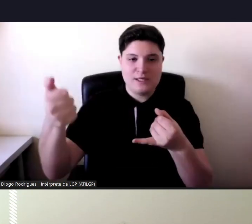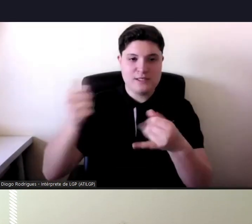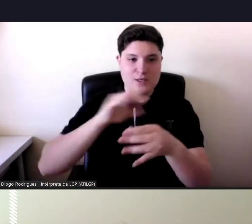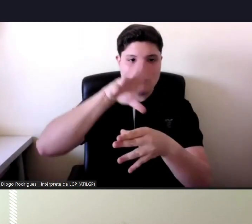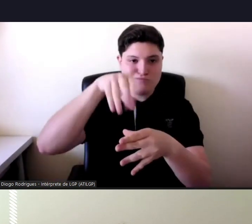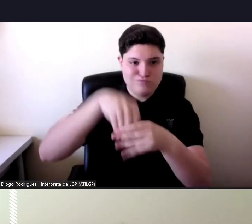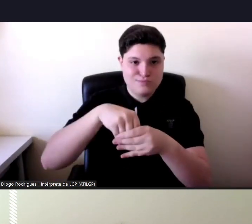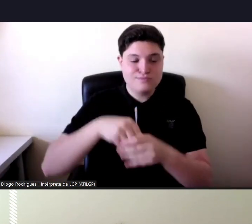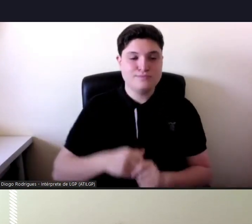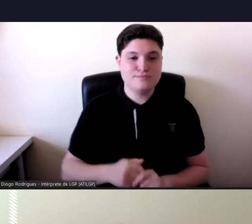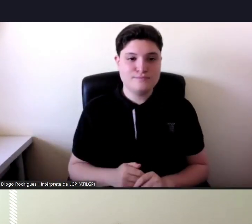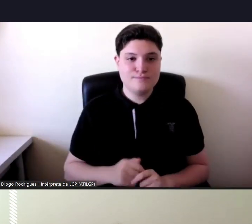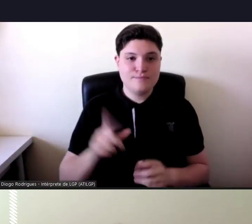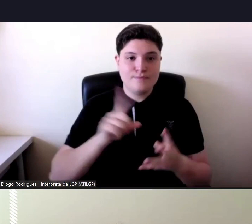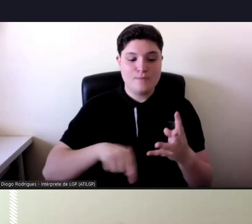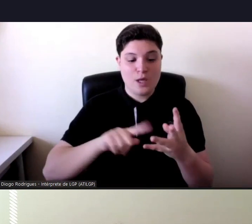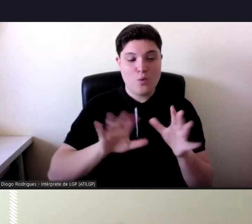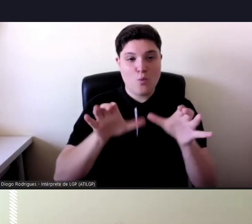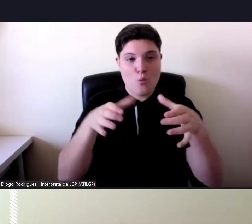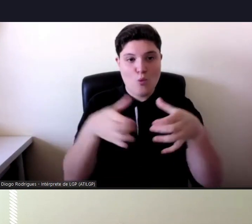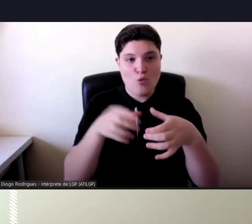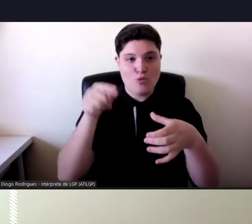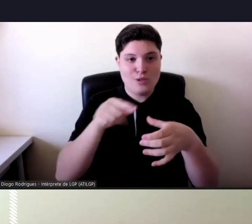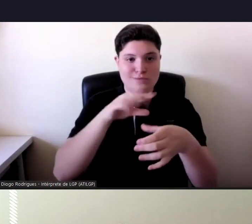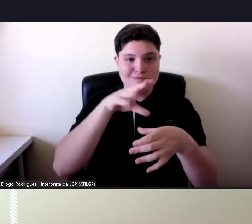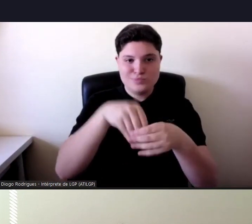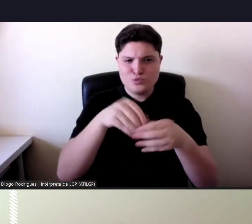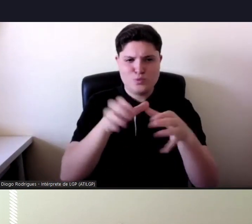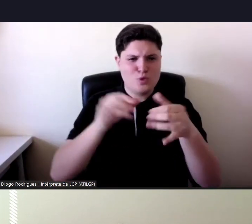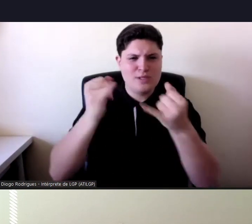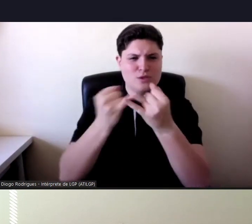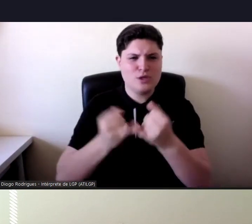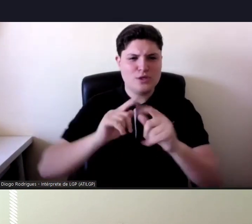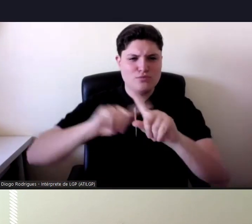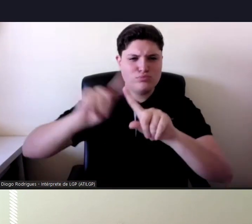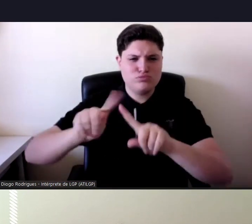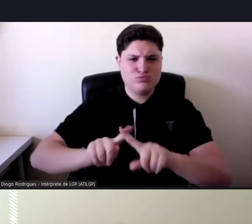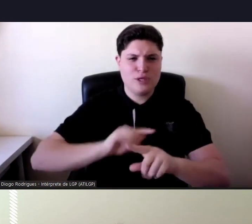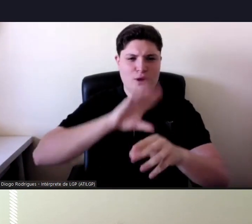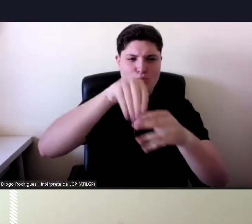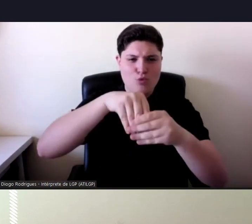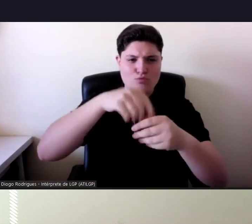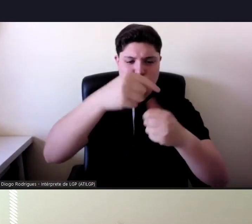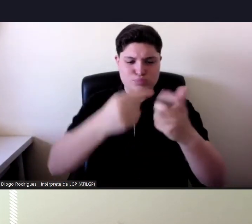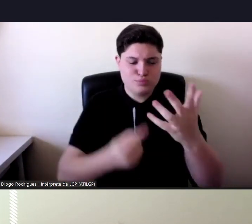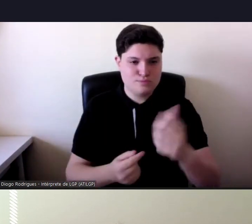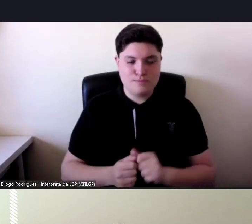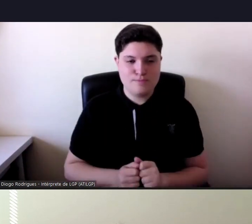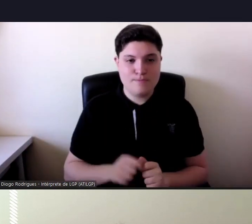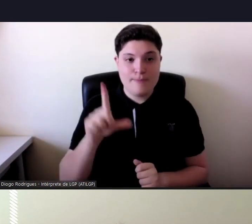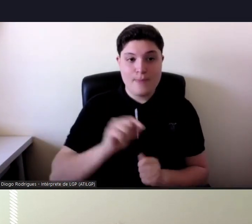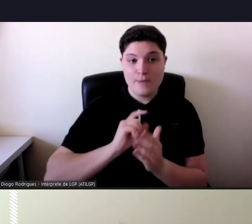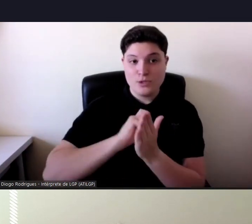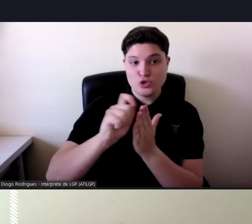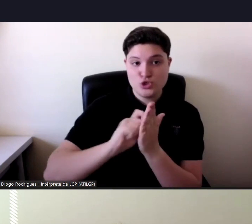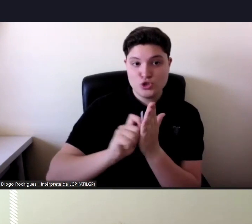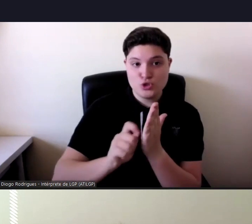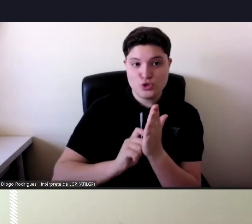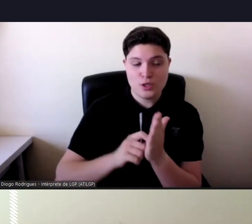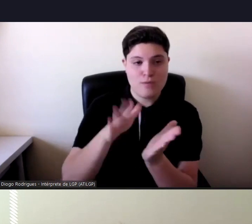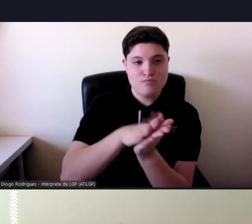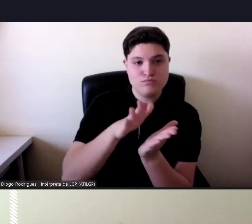membro do Management Board, entre outras comissões internacionais, de que é membro. É autor e coautor de mais de